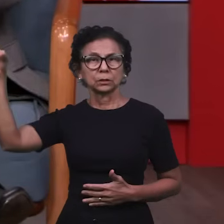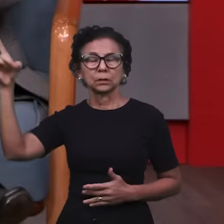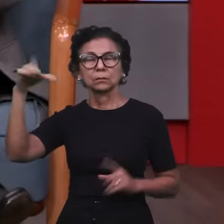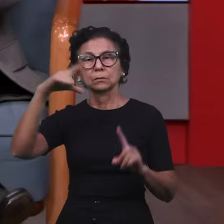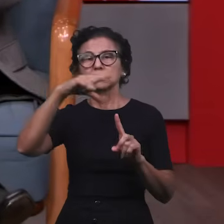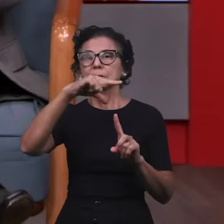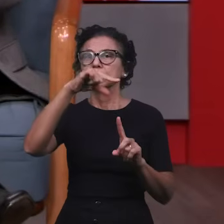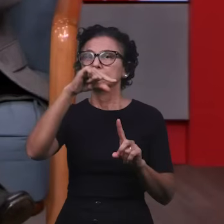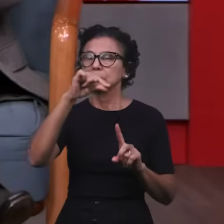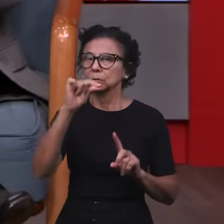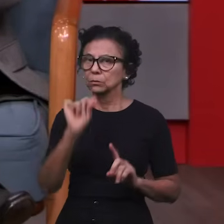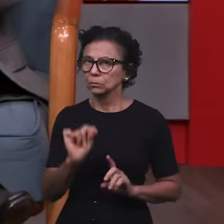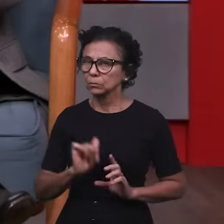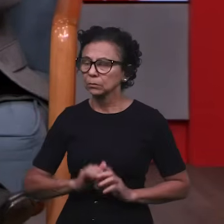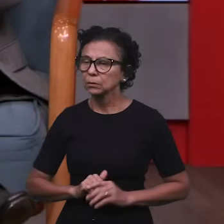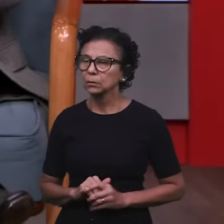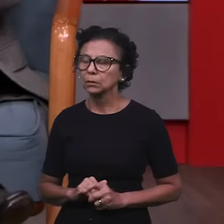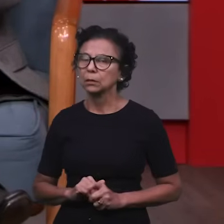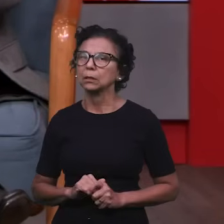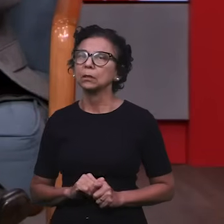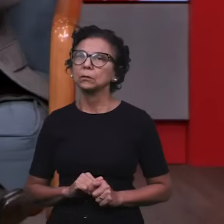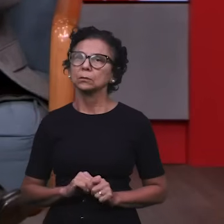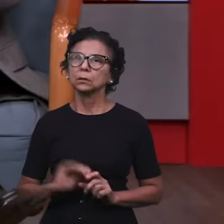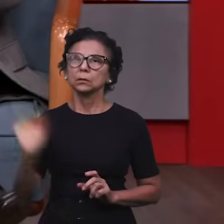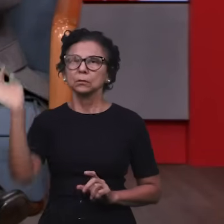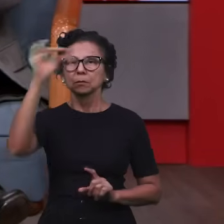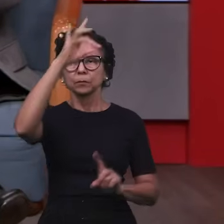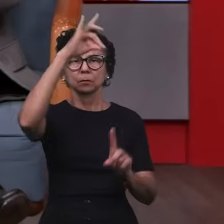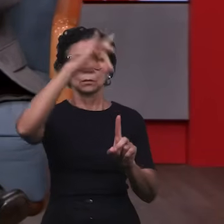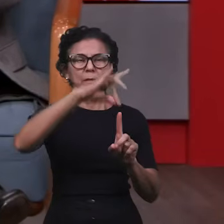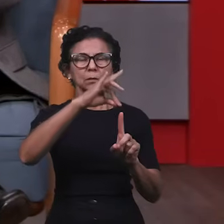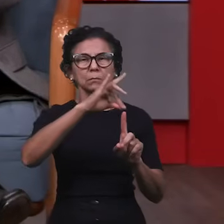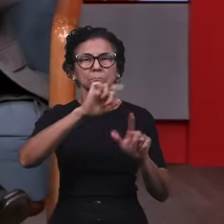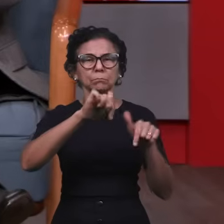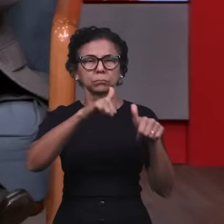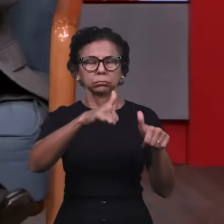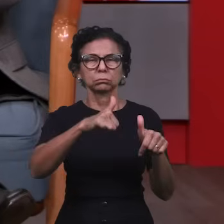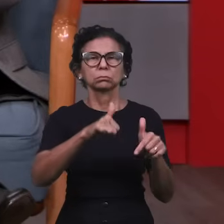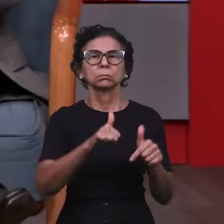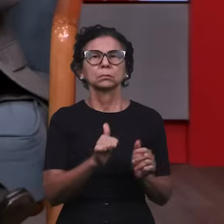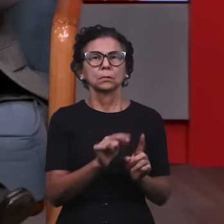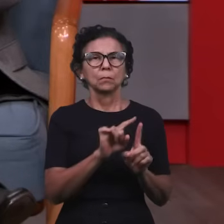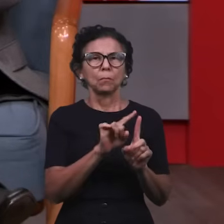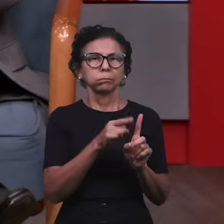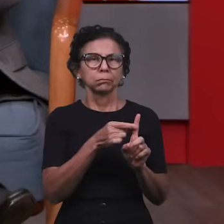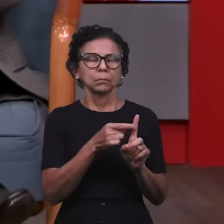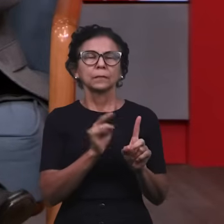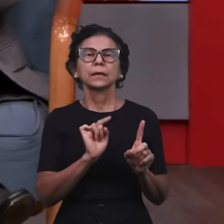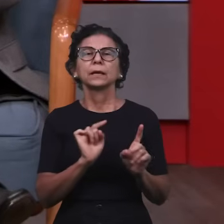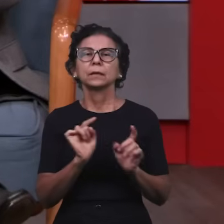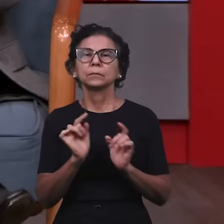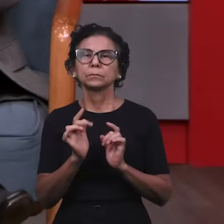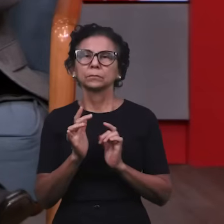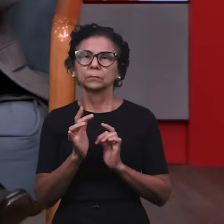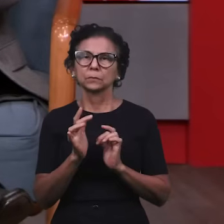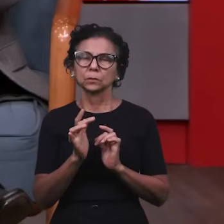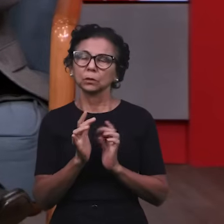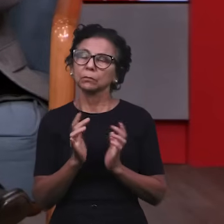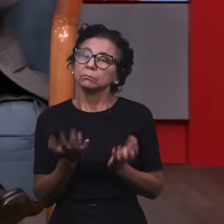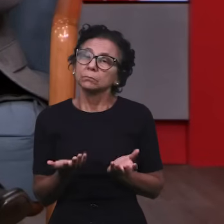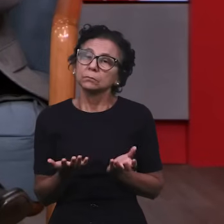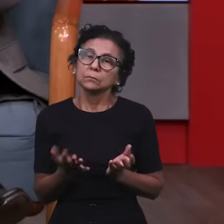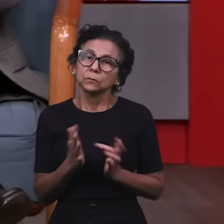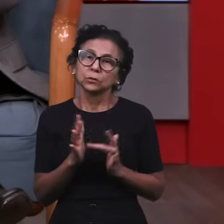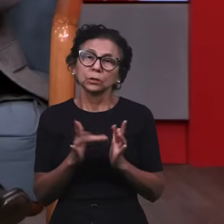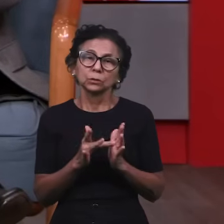para que, através dela, o Espírito Santo pudesse operar. E ali Jesus veio, foi concebido. Então